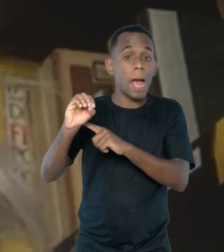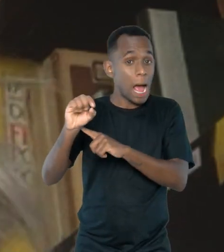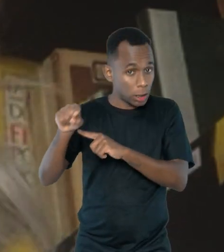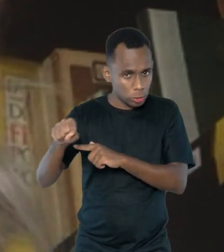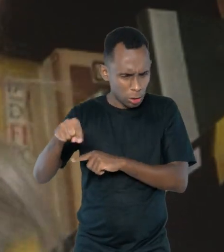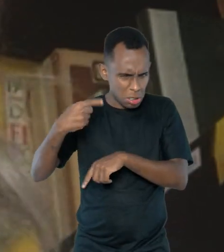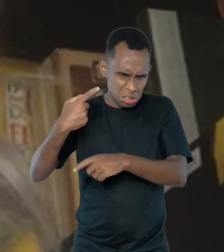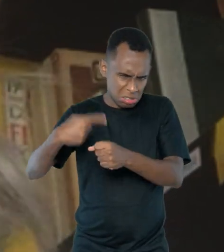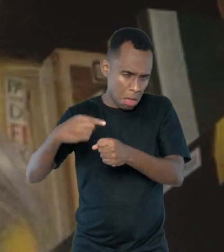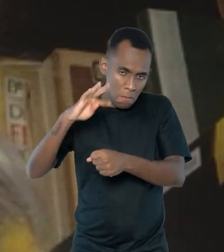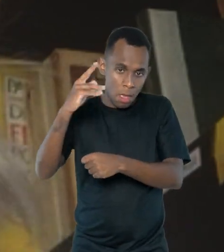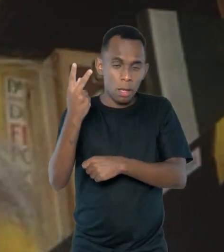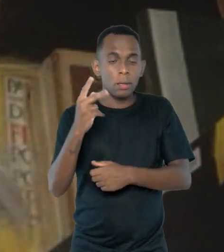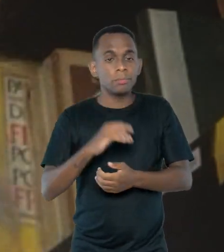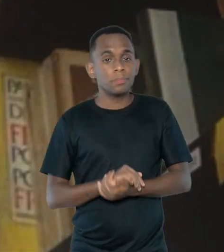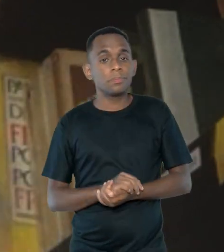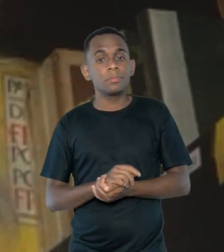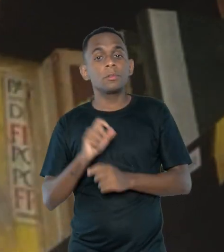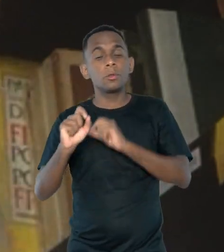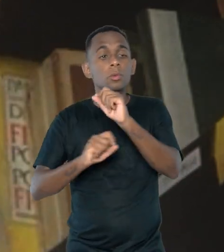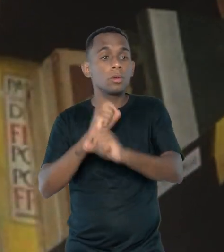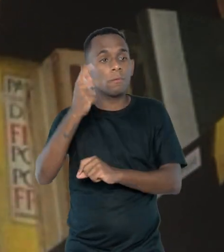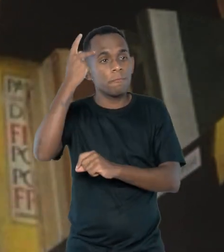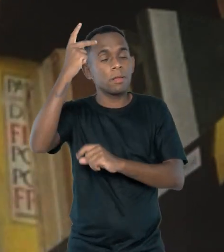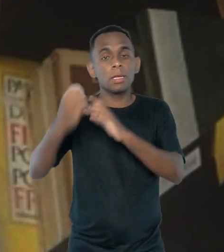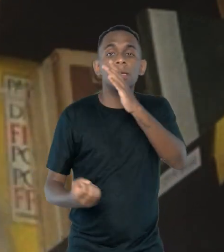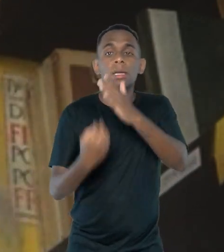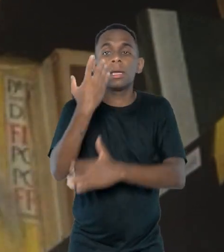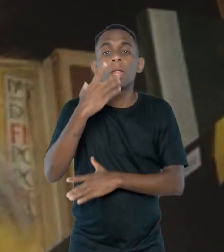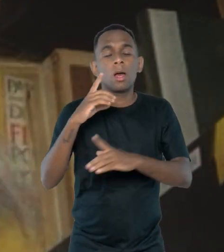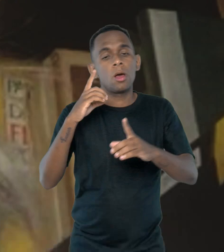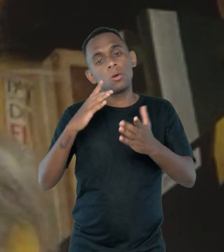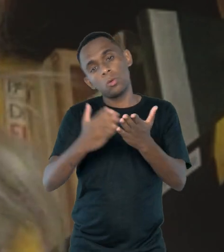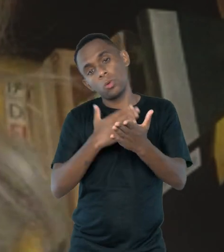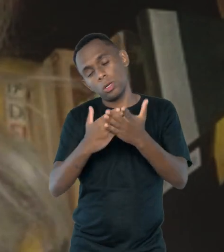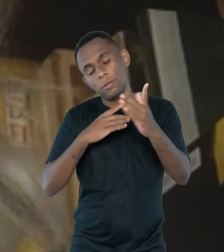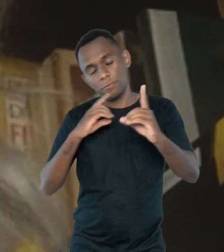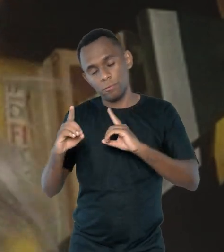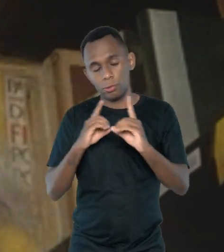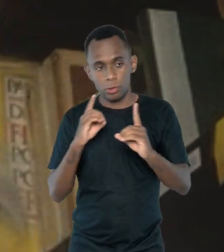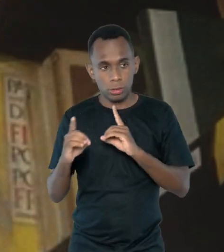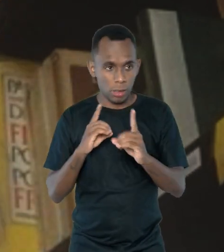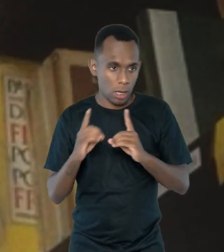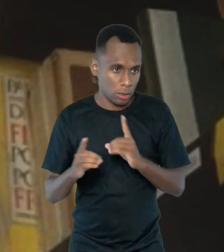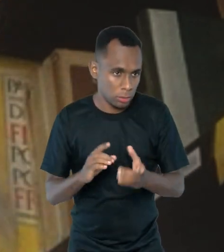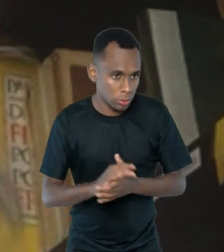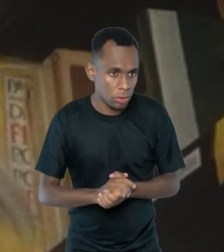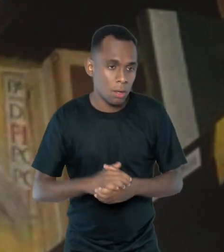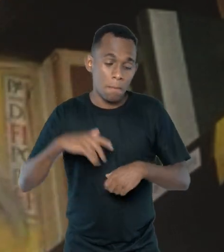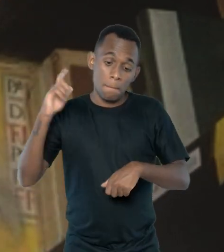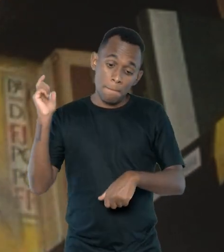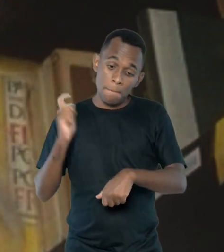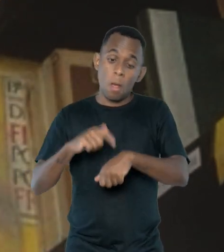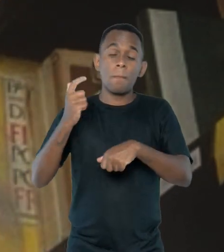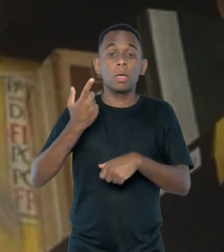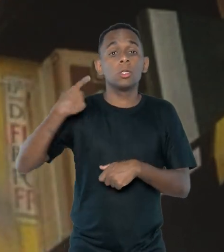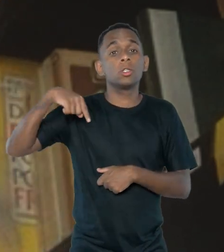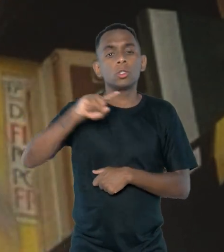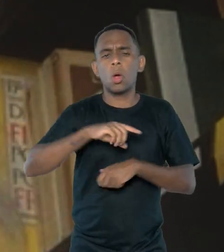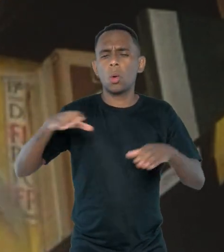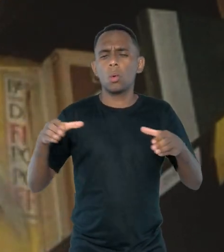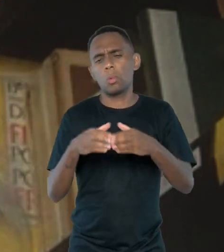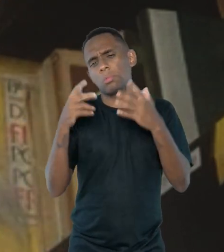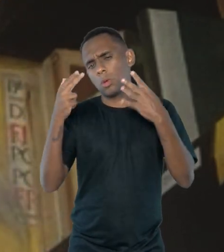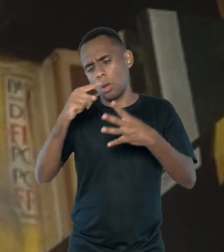Formato, aqui de Belo Horizonte, para fazer um livro didático. Aí, nesse momento, éramos ainda o mesmo